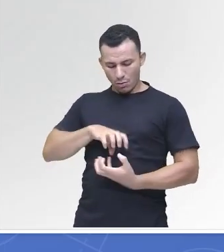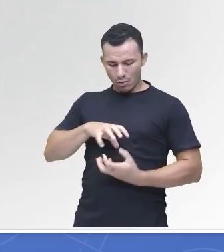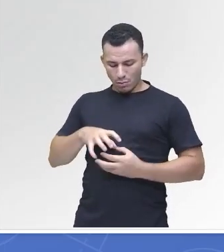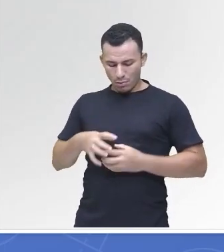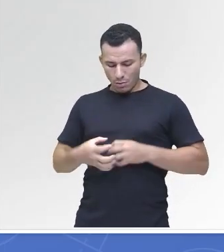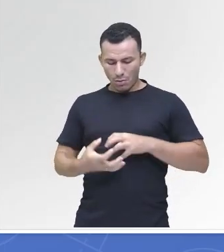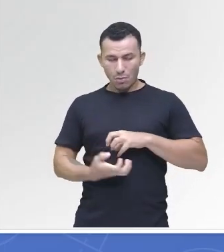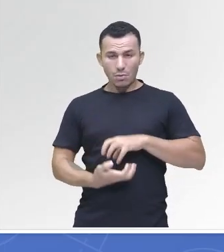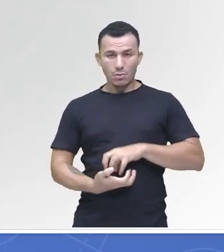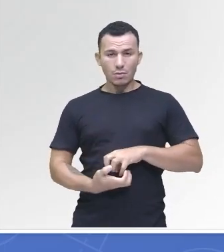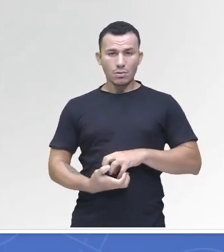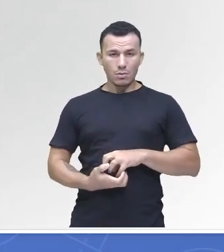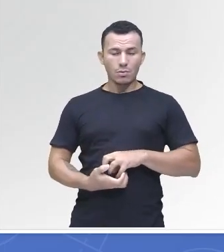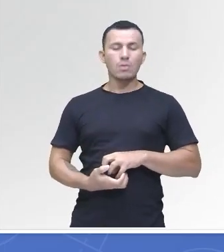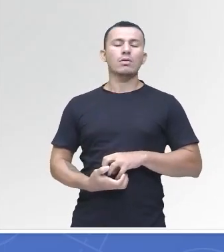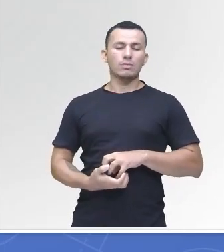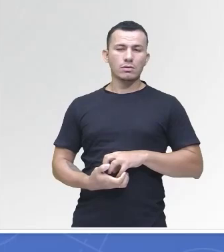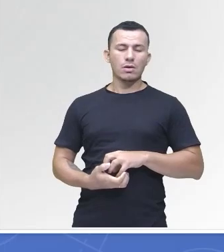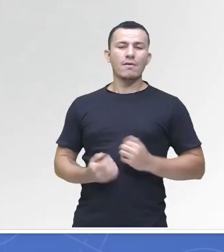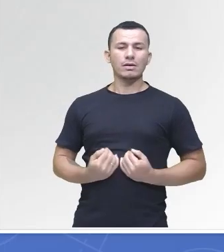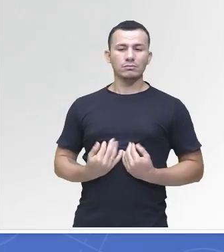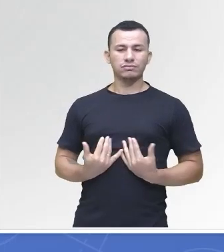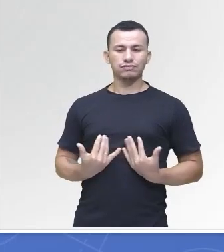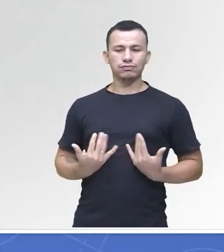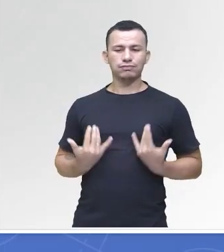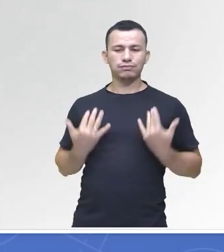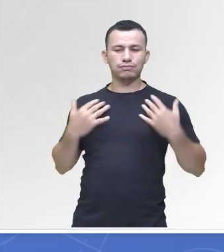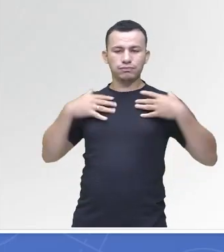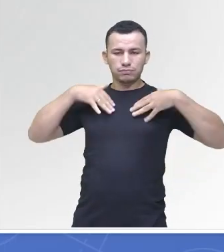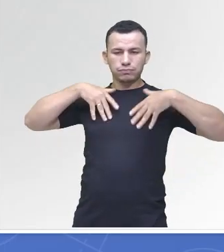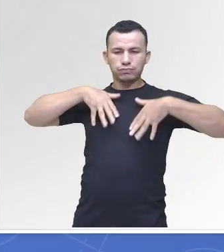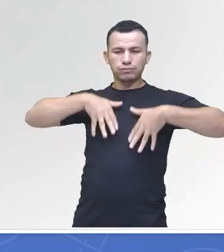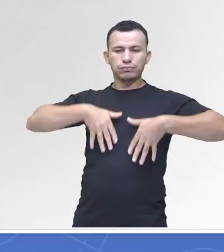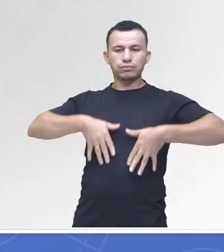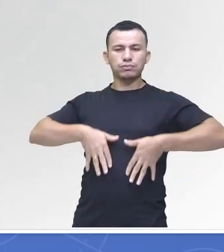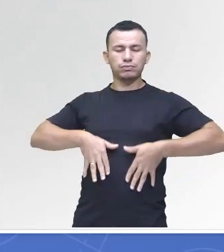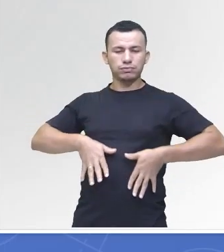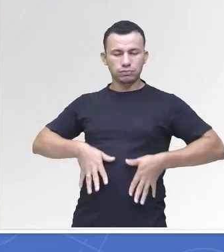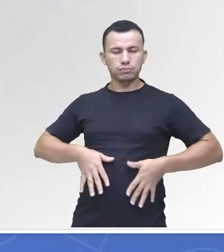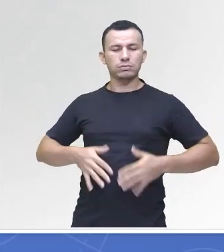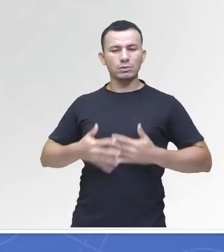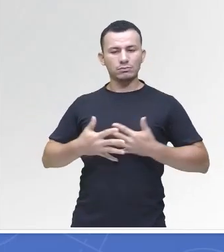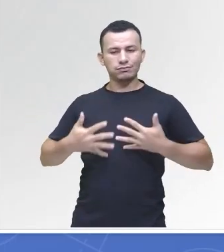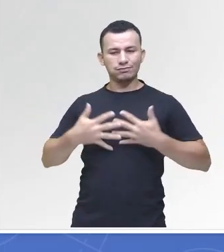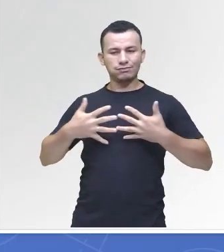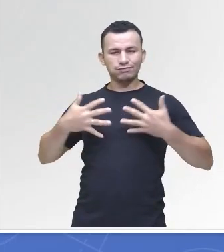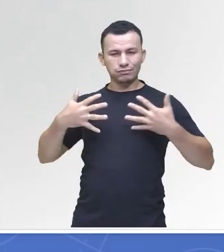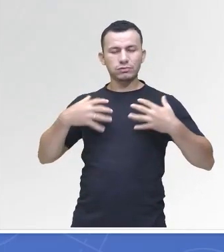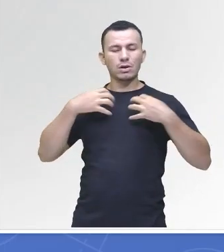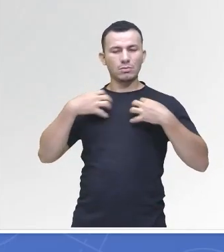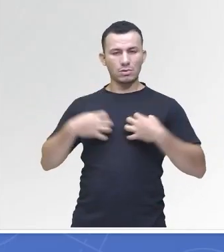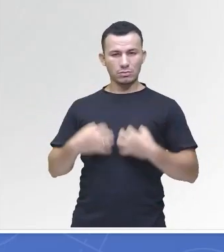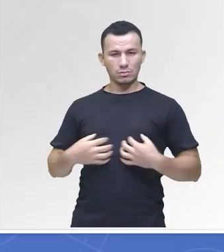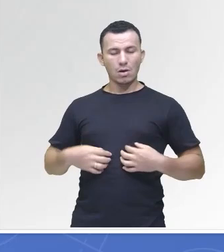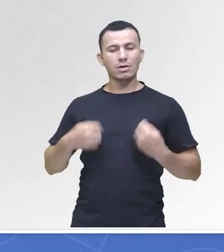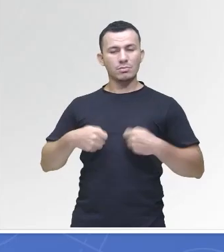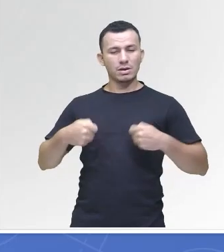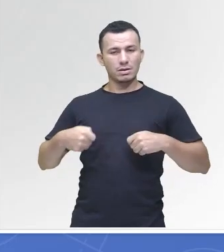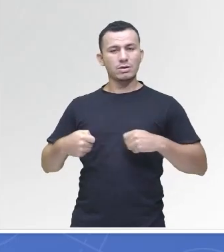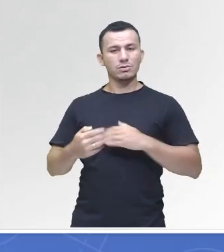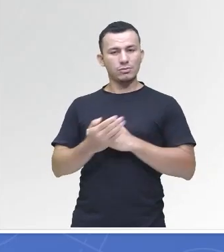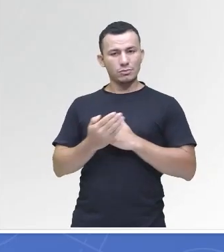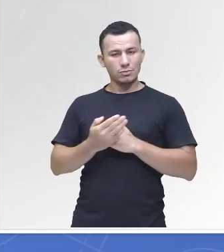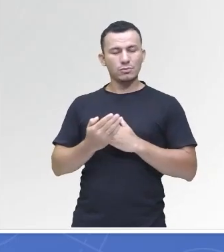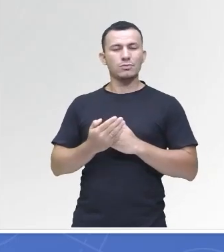transporte, né? Então ele vai levar o nutriente para todo o nosso corpo, né? Para os nossos tecidos, para os nossos órgãos que precisam desses